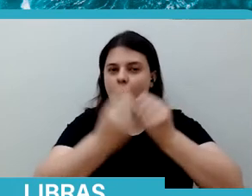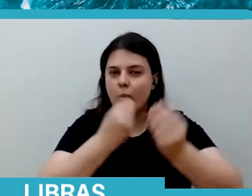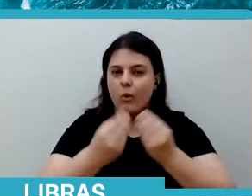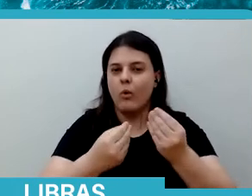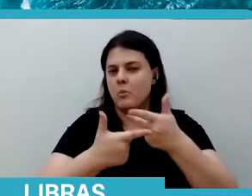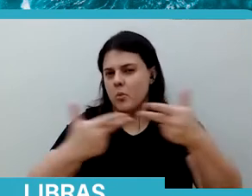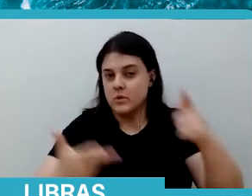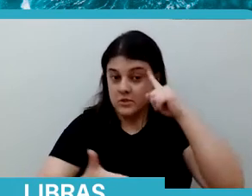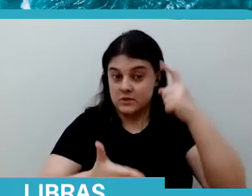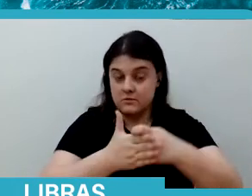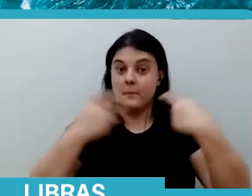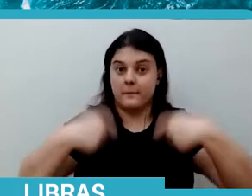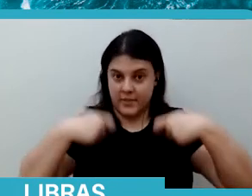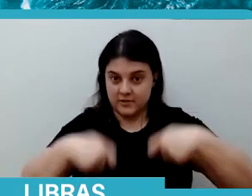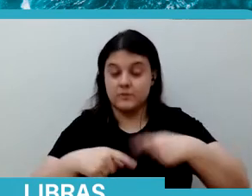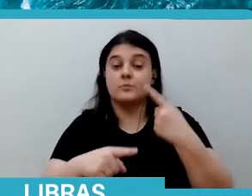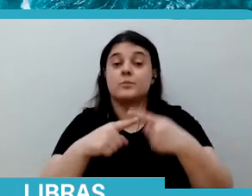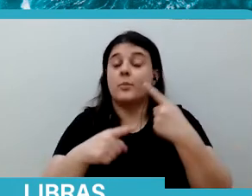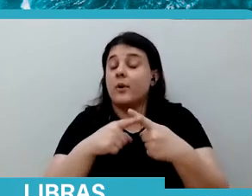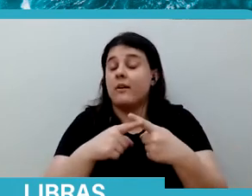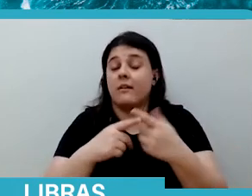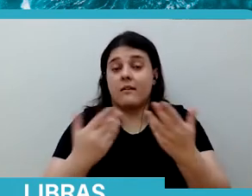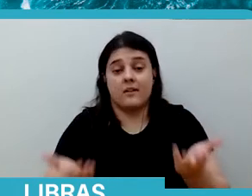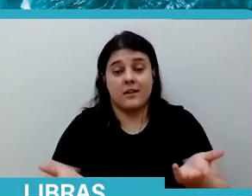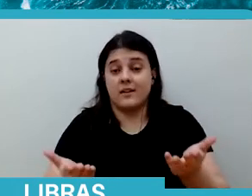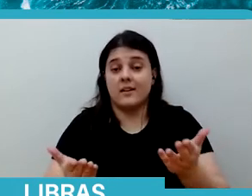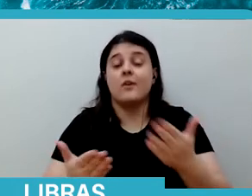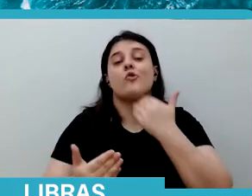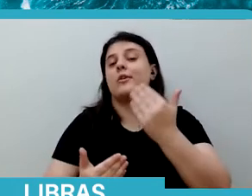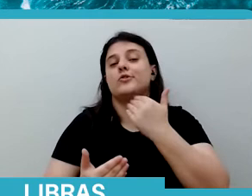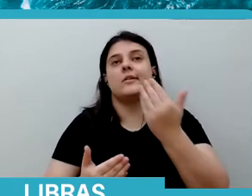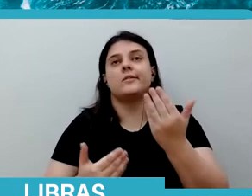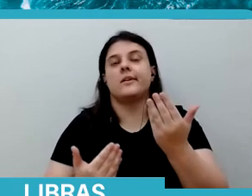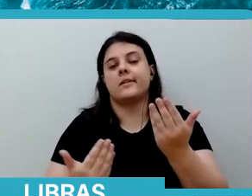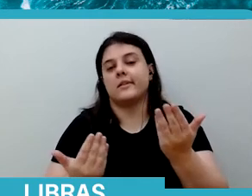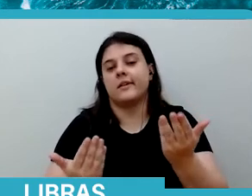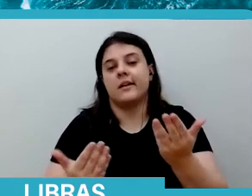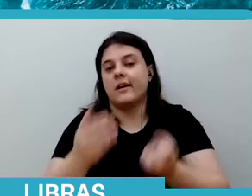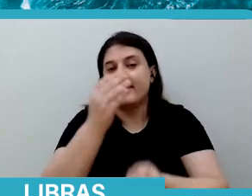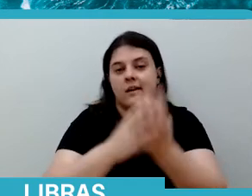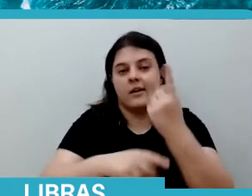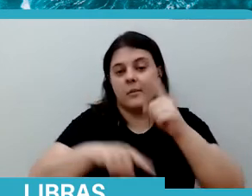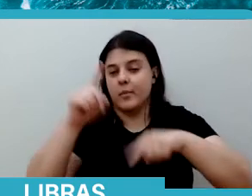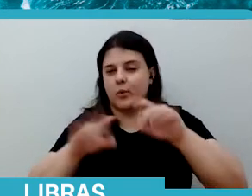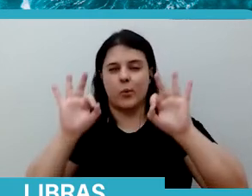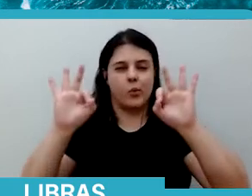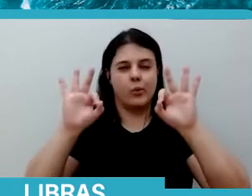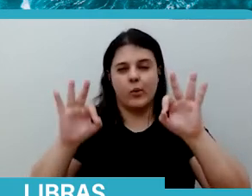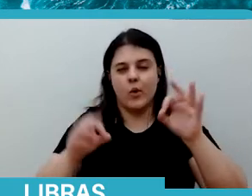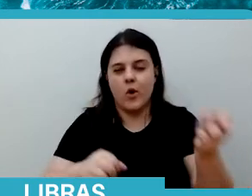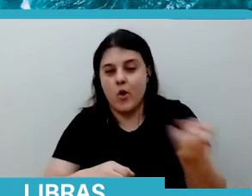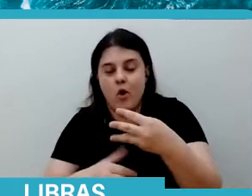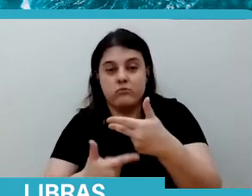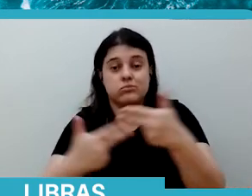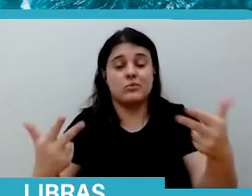com algumas decisões que a gente tomava porque no final de contas não adianta a gente desenvolver um produto super inovador e